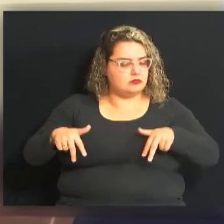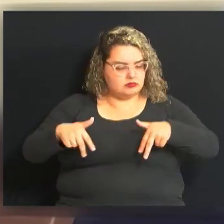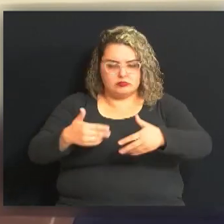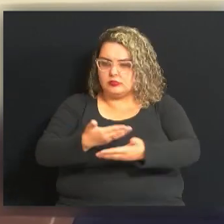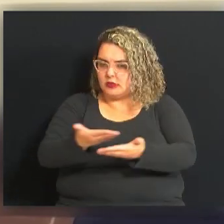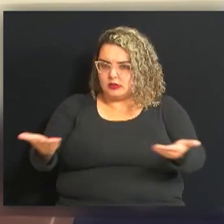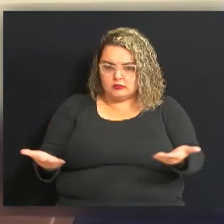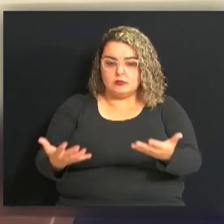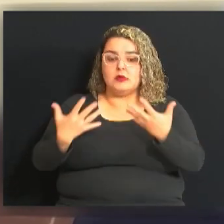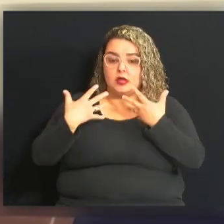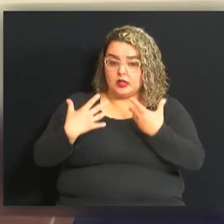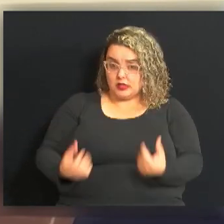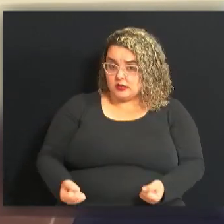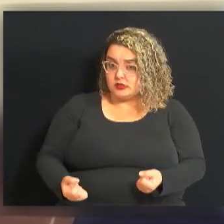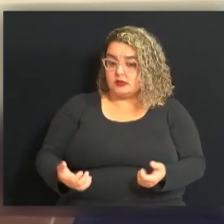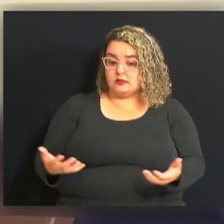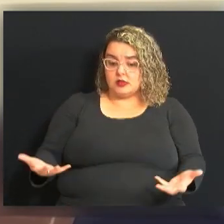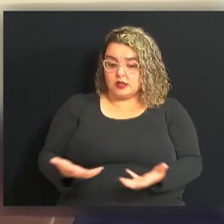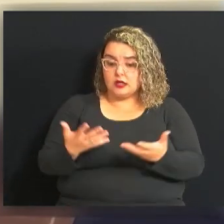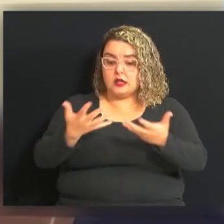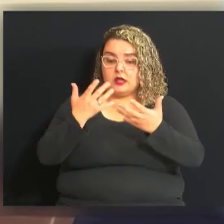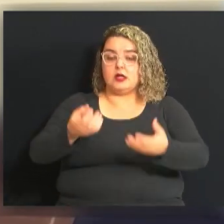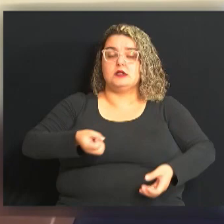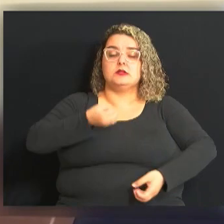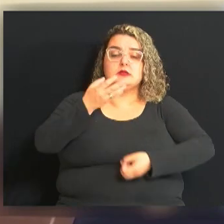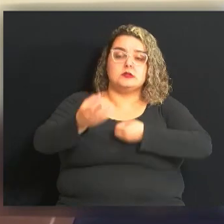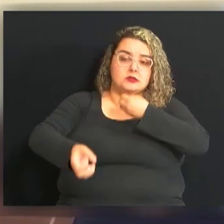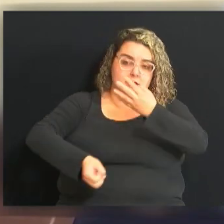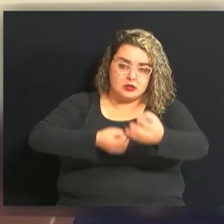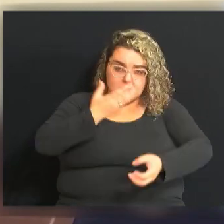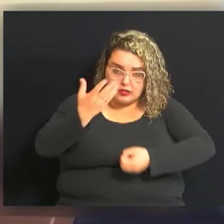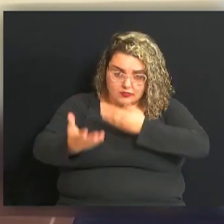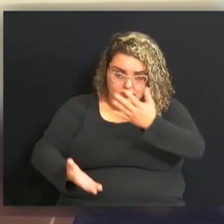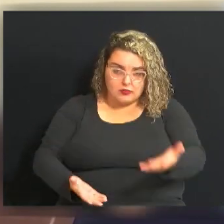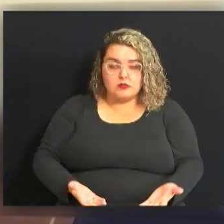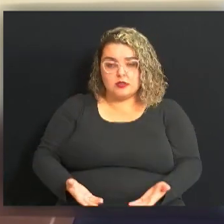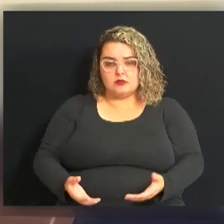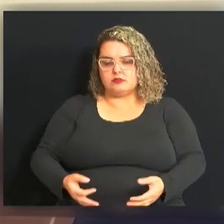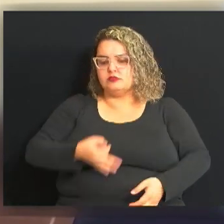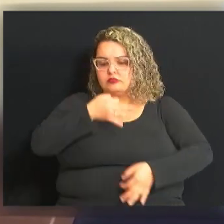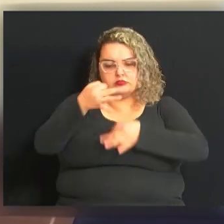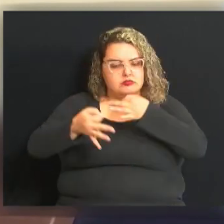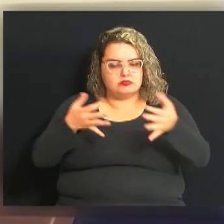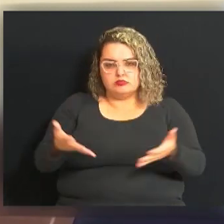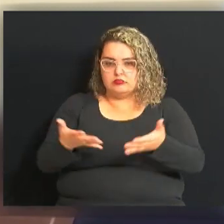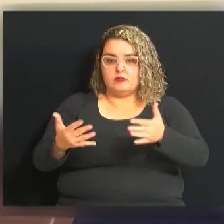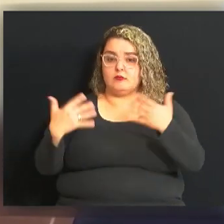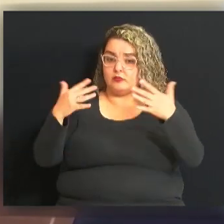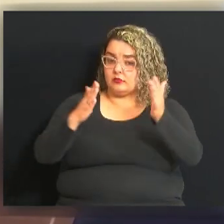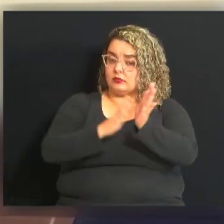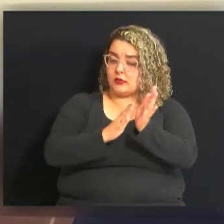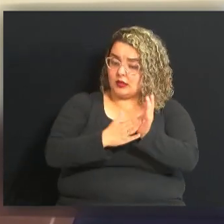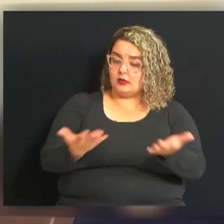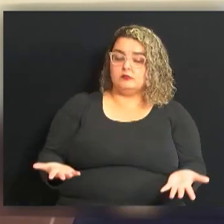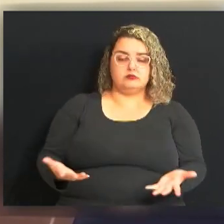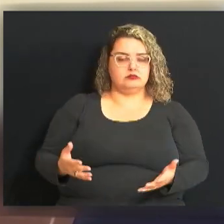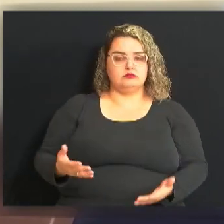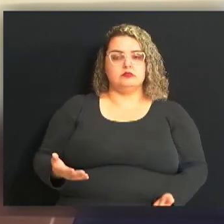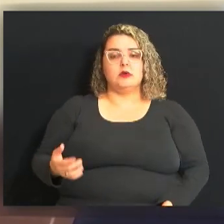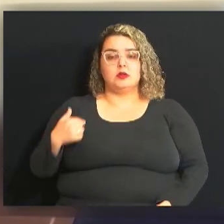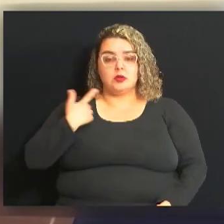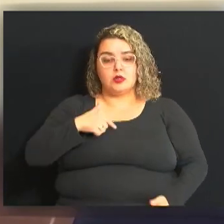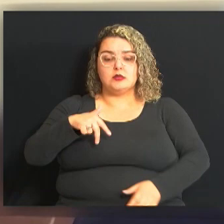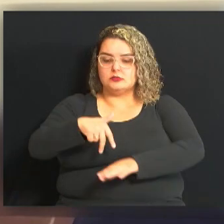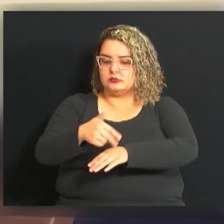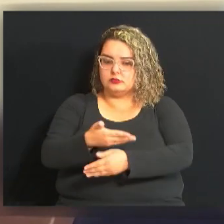receber as contribuições dos munícipes, sejam colaborações, críticas, elogios, nós estamos aqui à disposição para